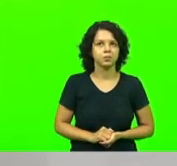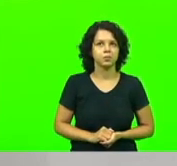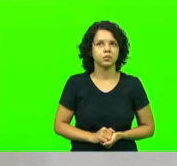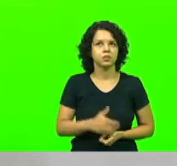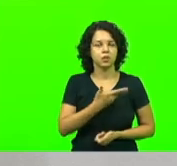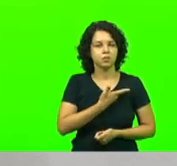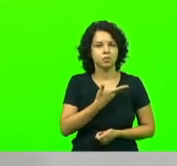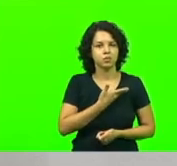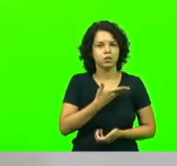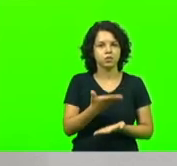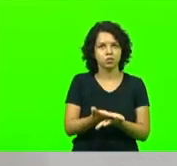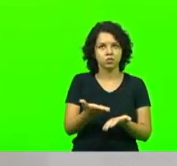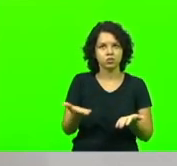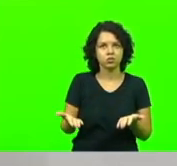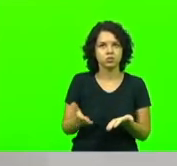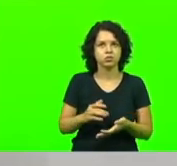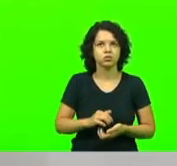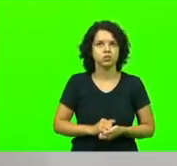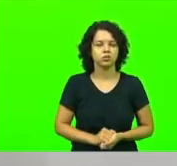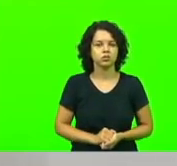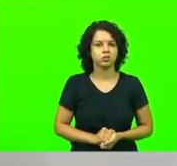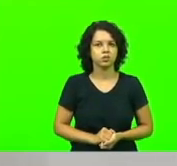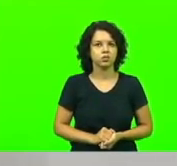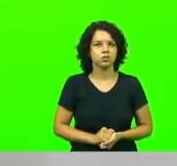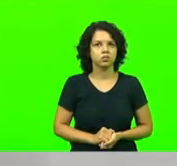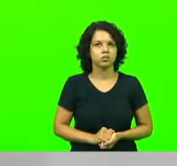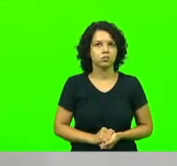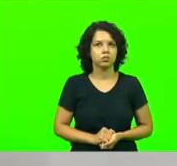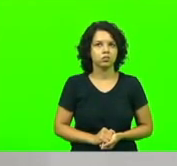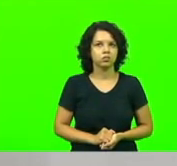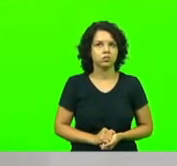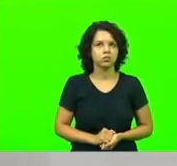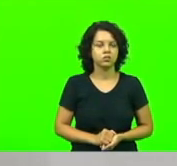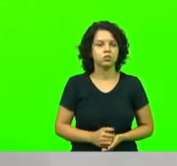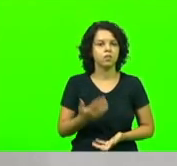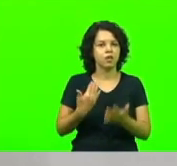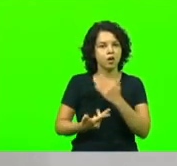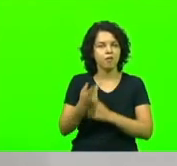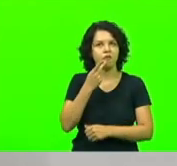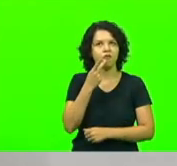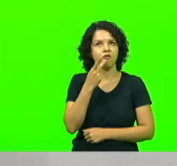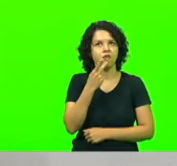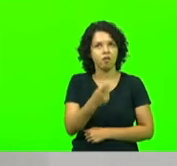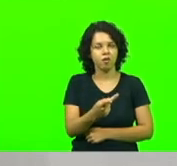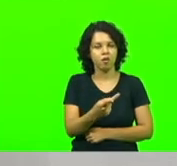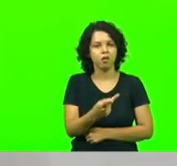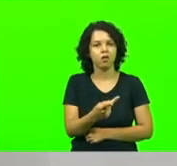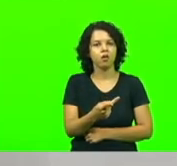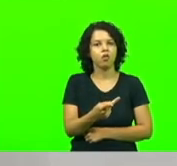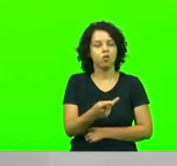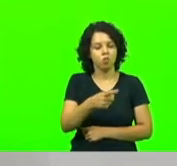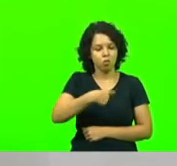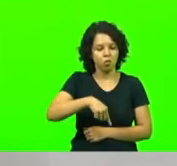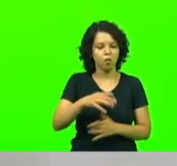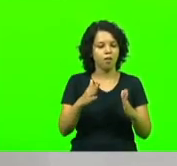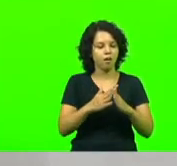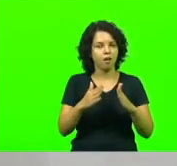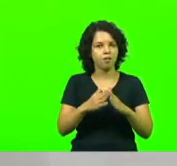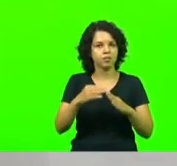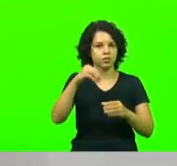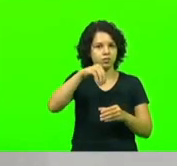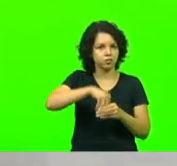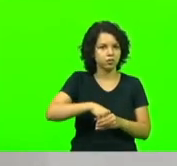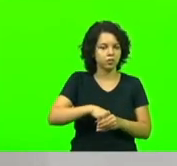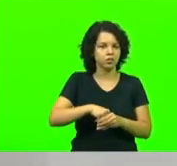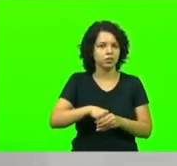caros colegas, uma vez nos falaram para ficar em casa até estar